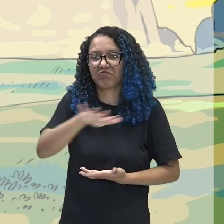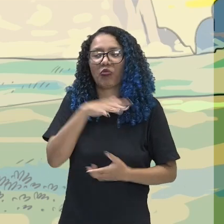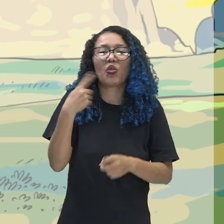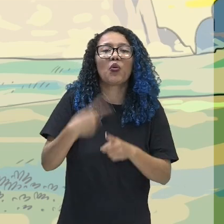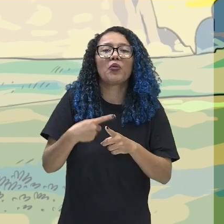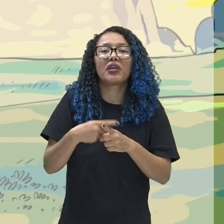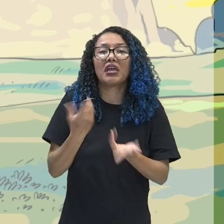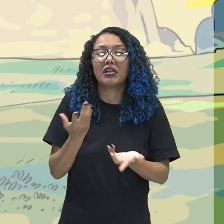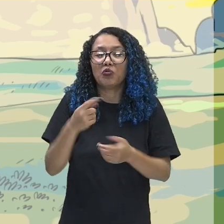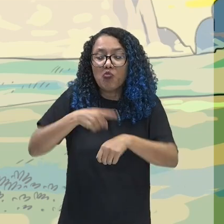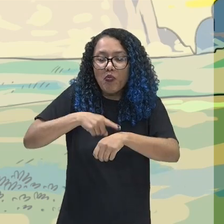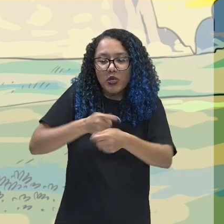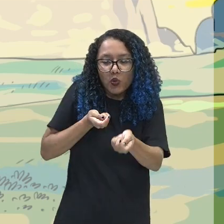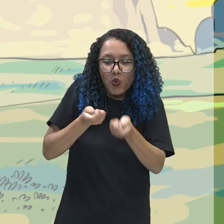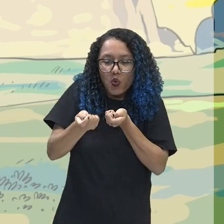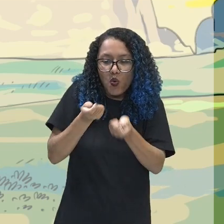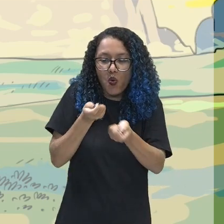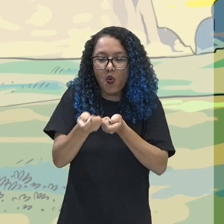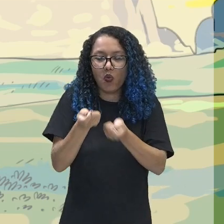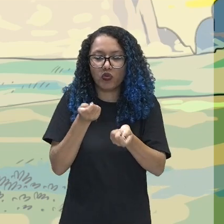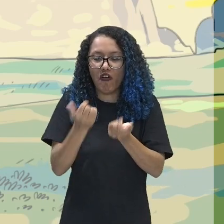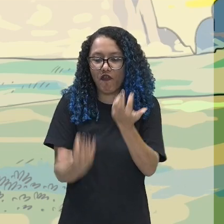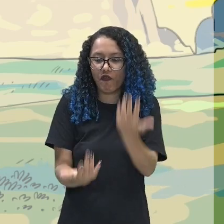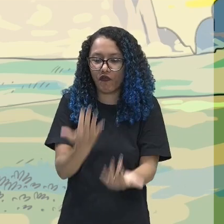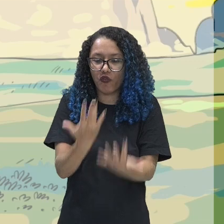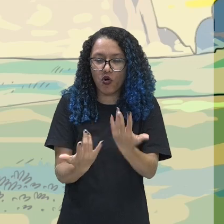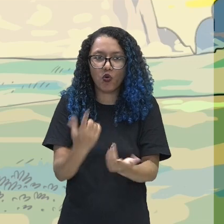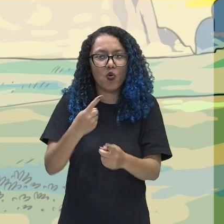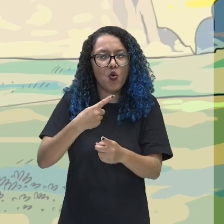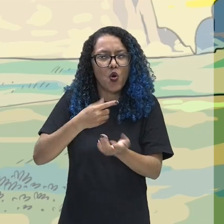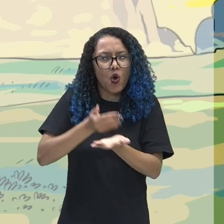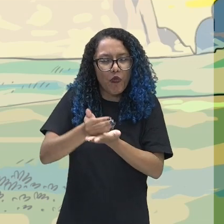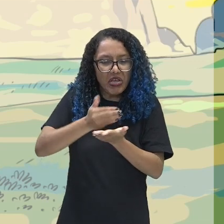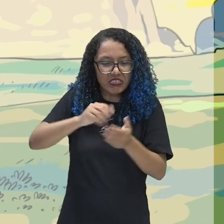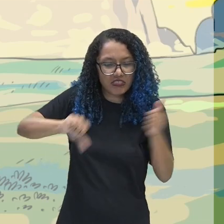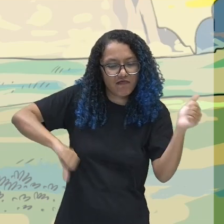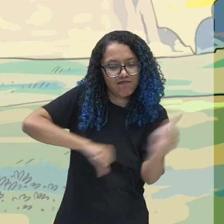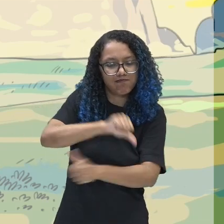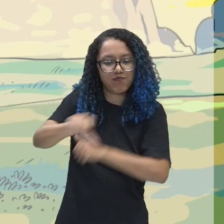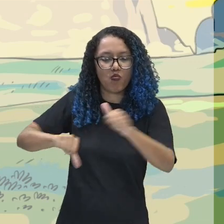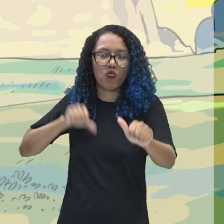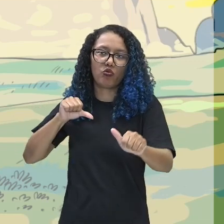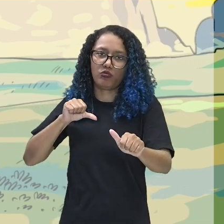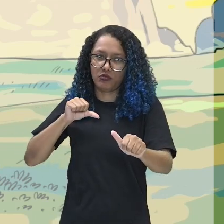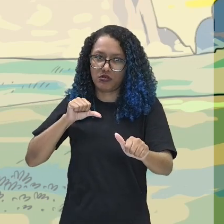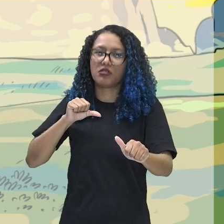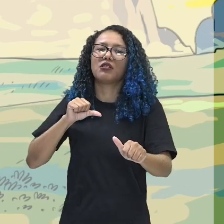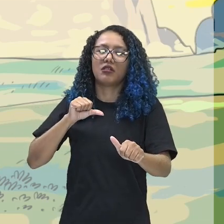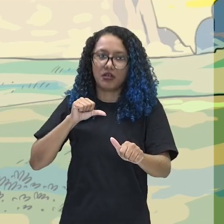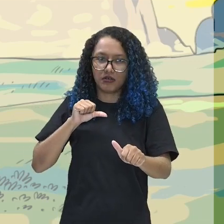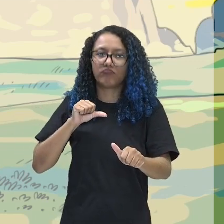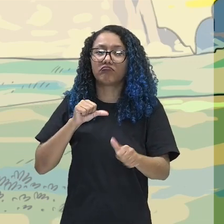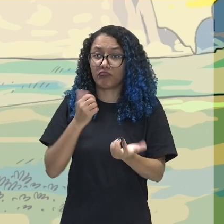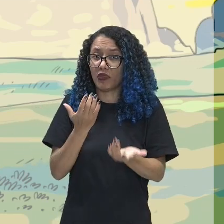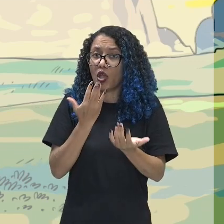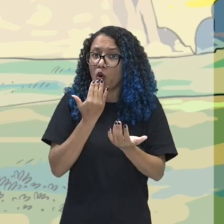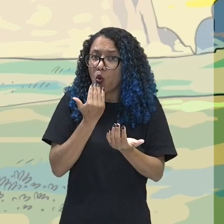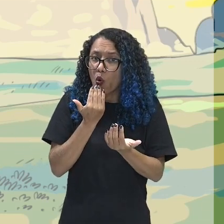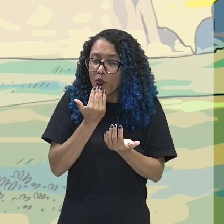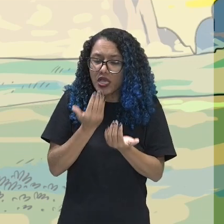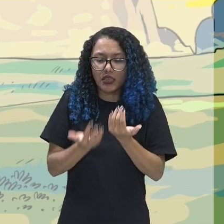dominar o fogo, uma revolução começa a acontecer. Ele passa, inclusive, a cozinhar o seu